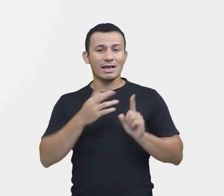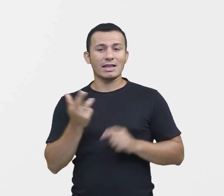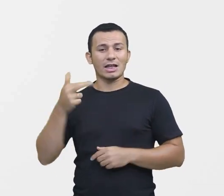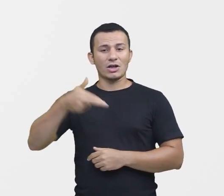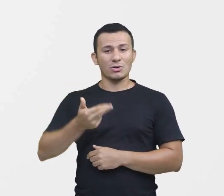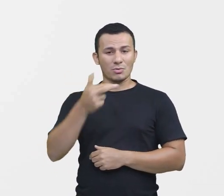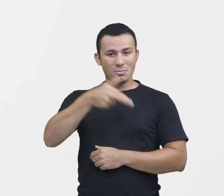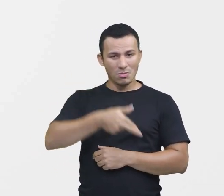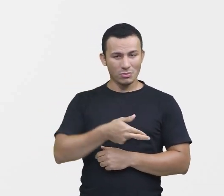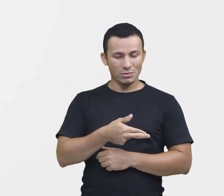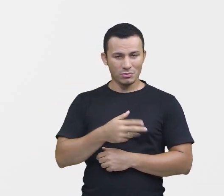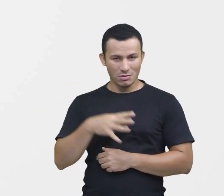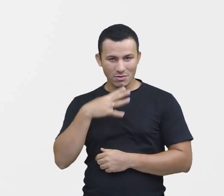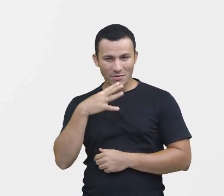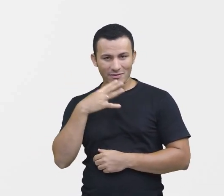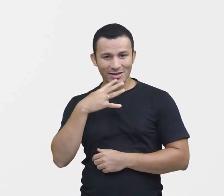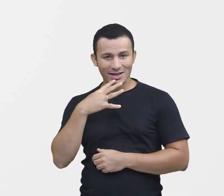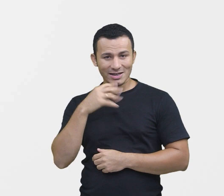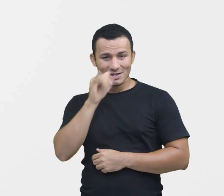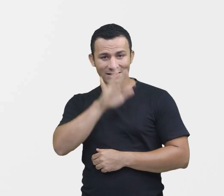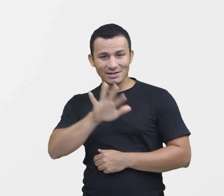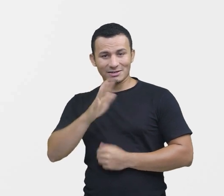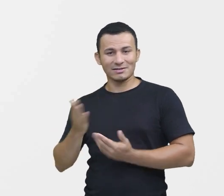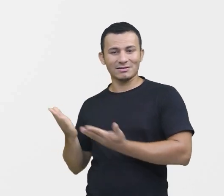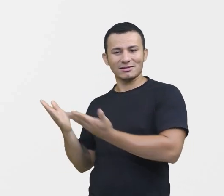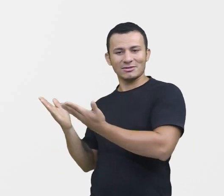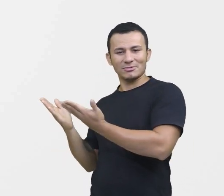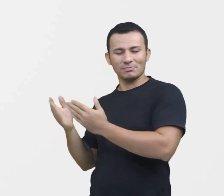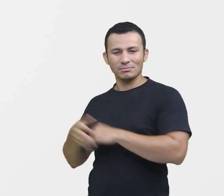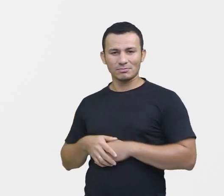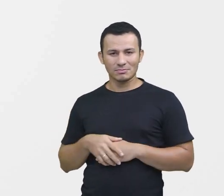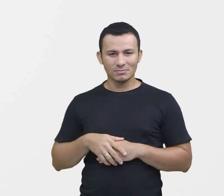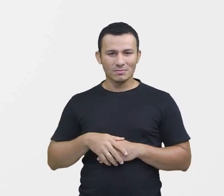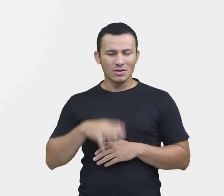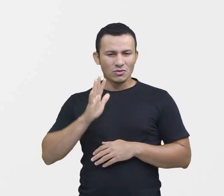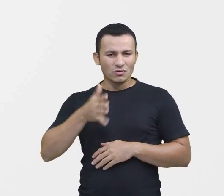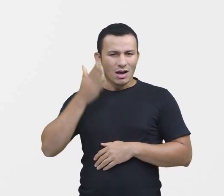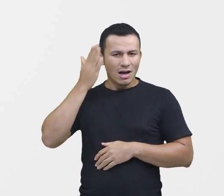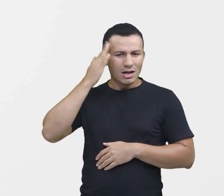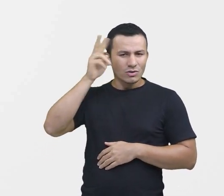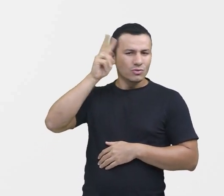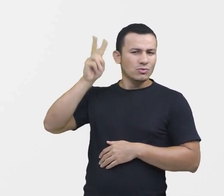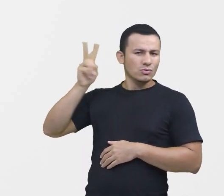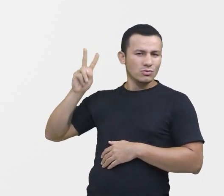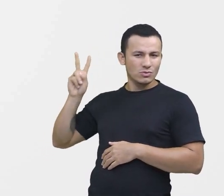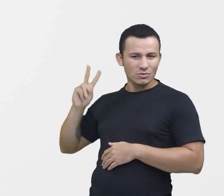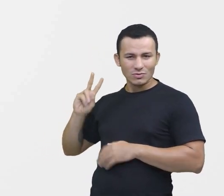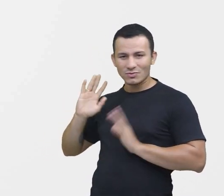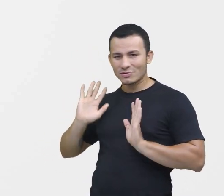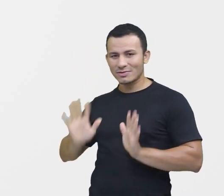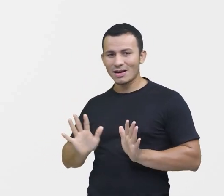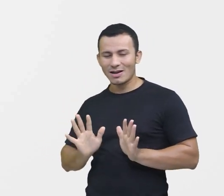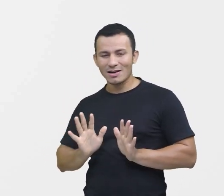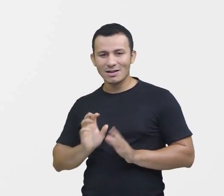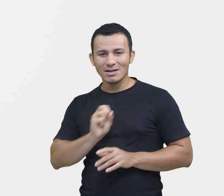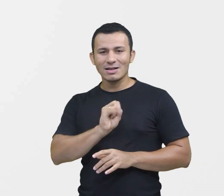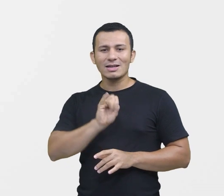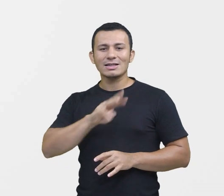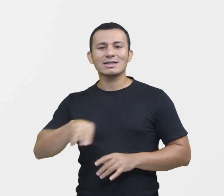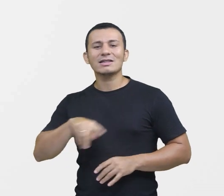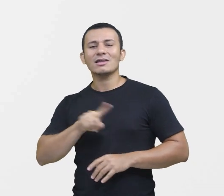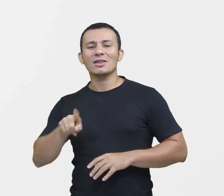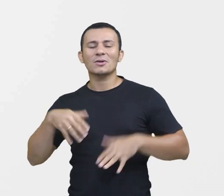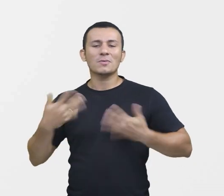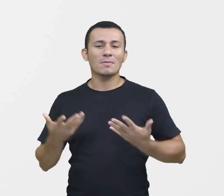Vocês conhecem o Boto? Já ouviram falar sobre ele? Sim ou não? Vou apresentar para vocês ele